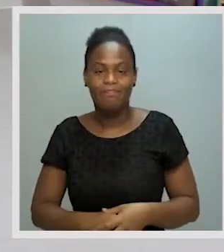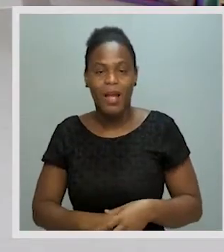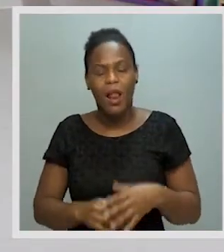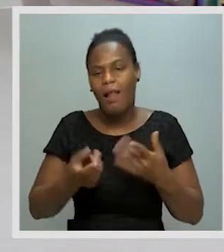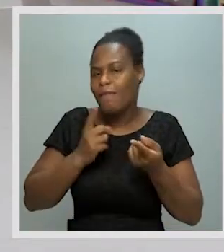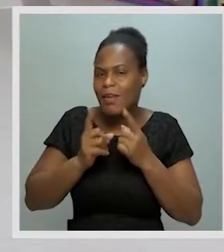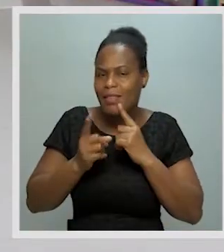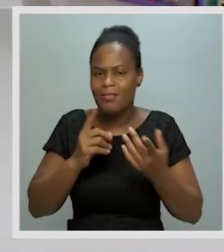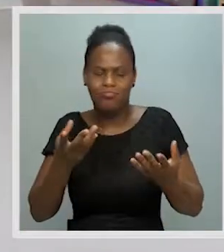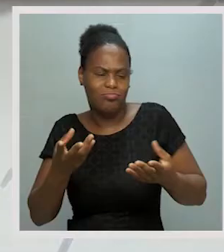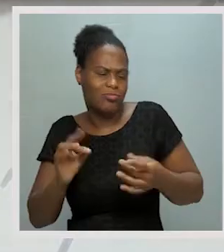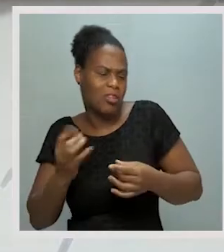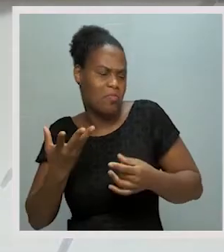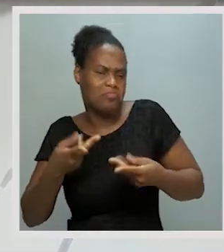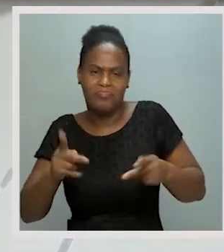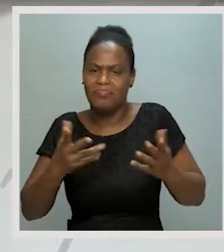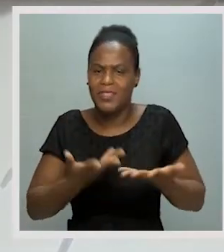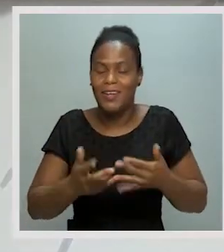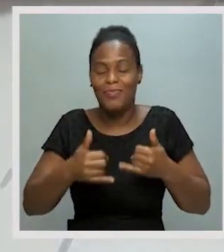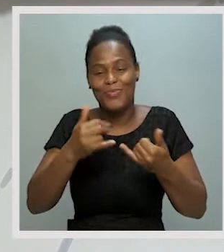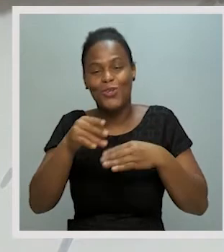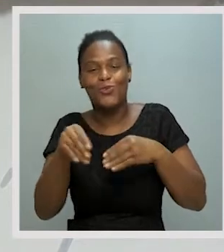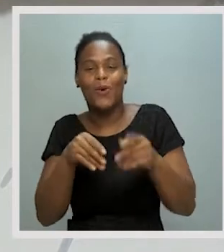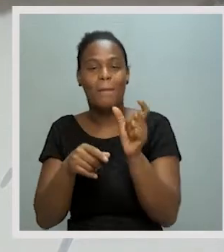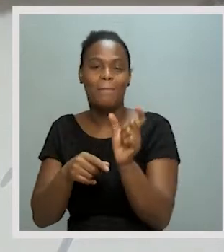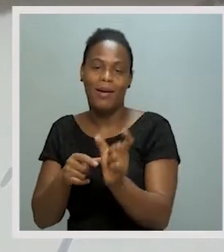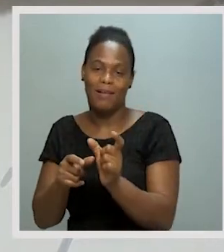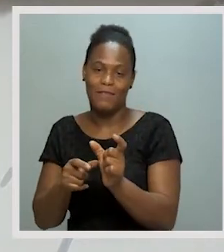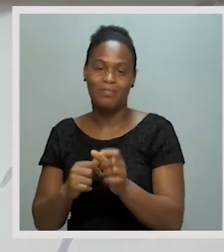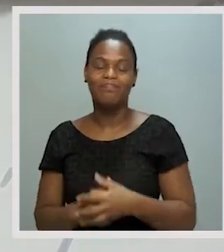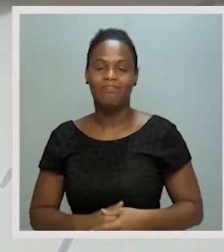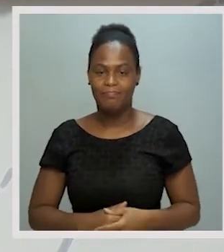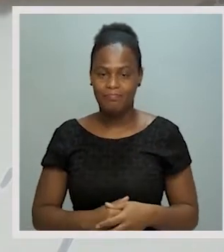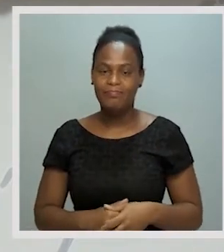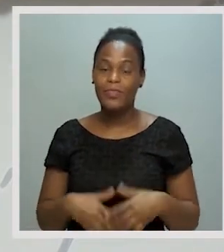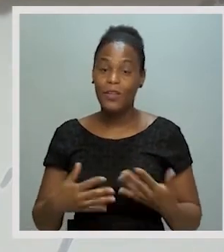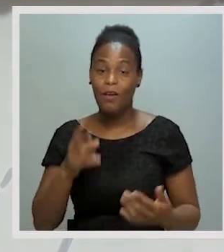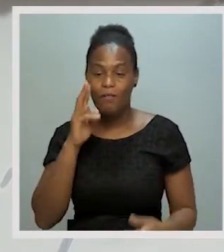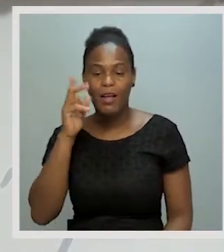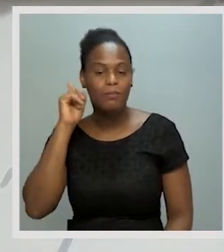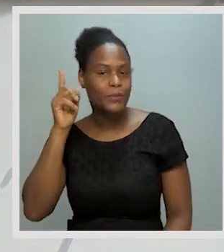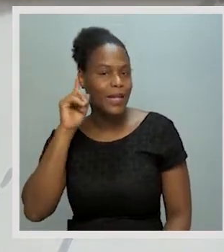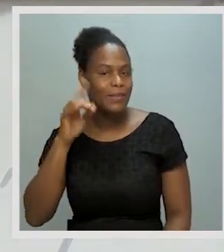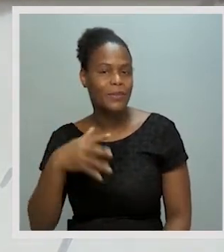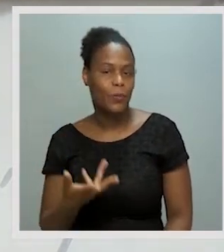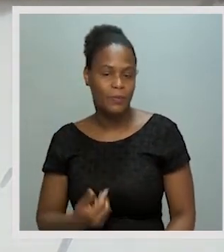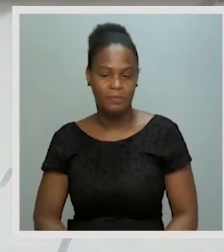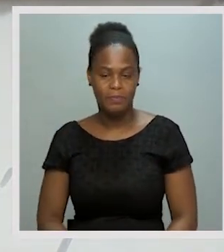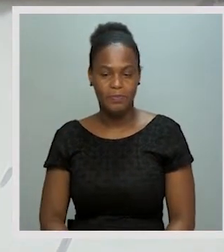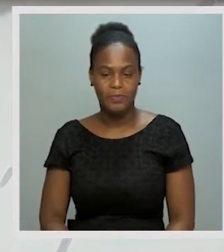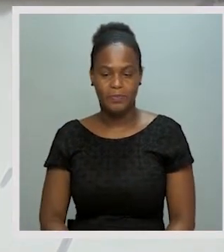Divertimos, passamos o tempo, mas acabamos por jogar com as palavras. E vamos ver a importância.